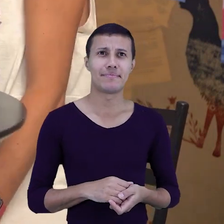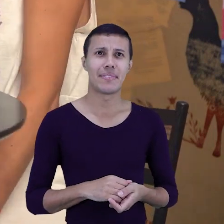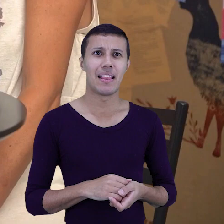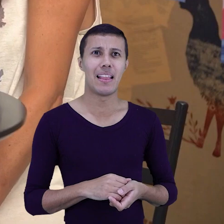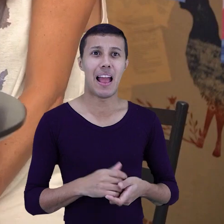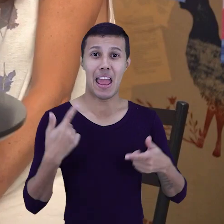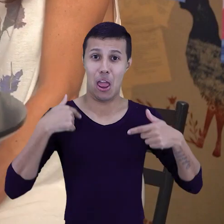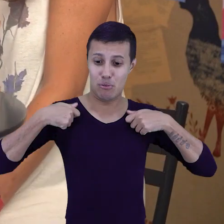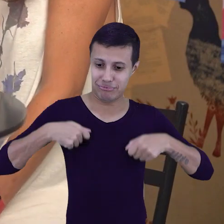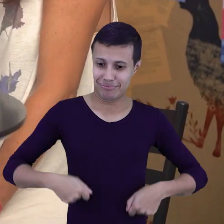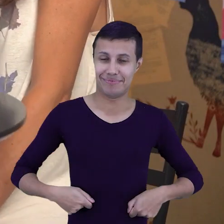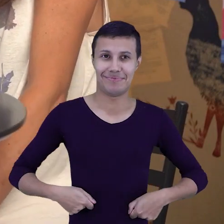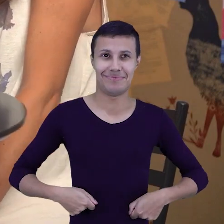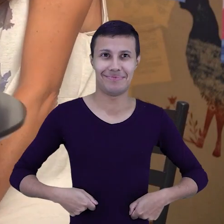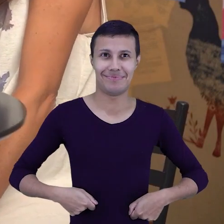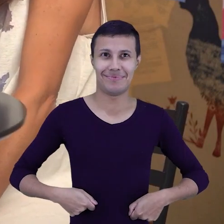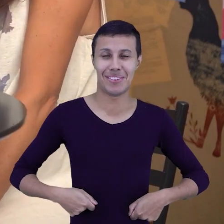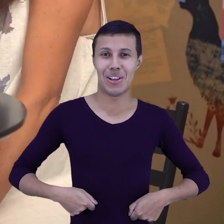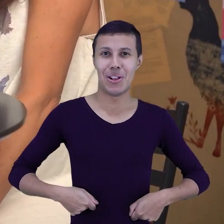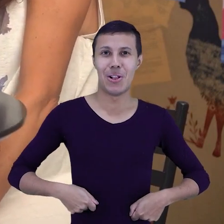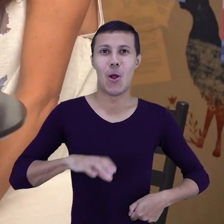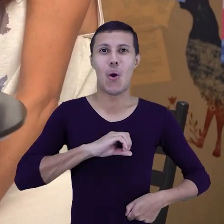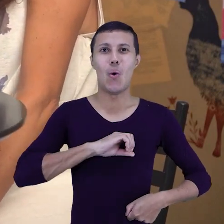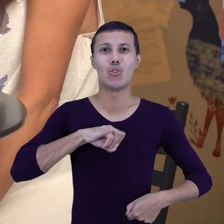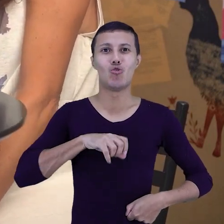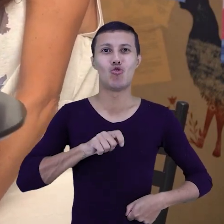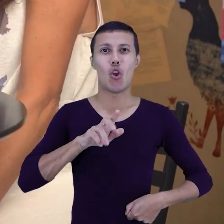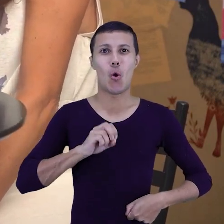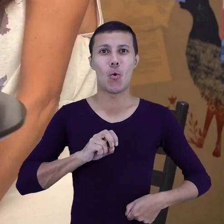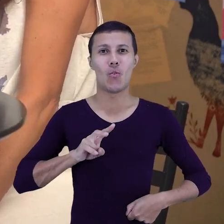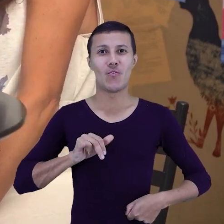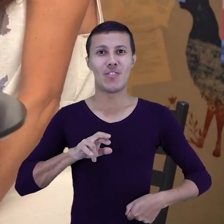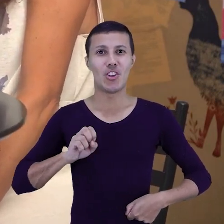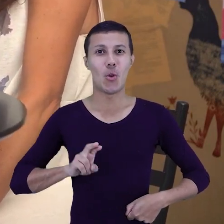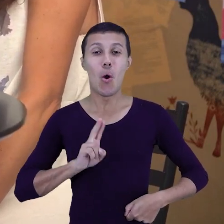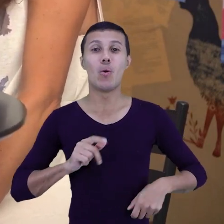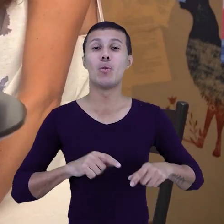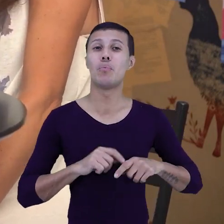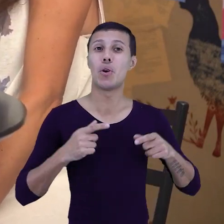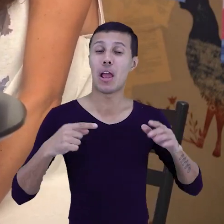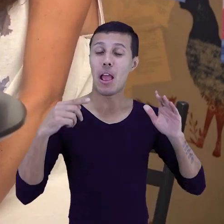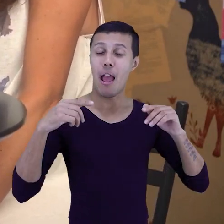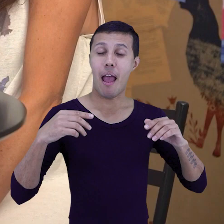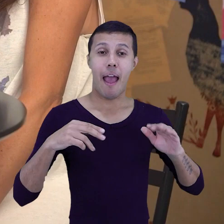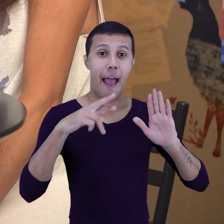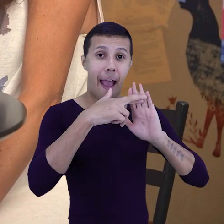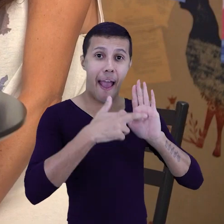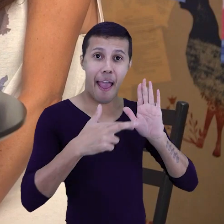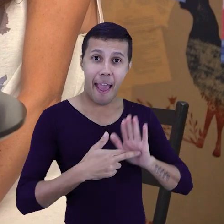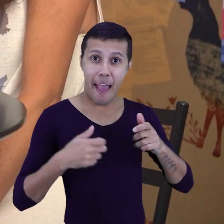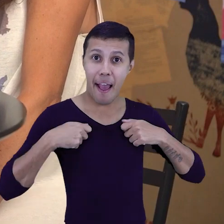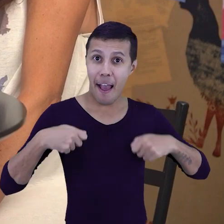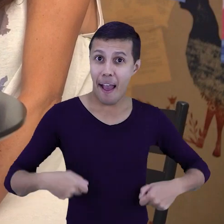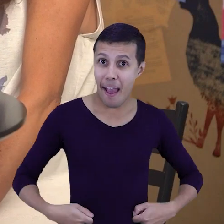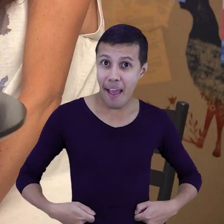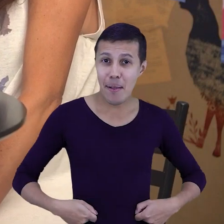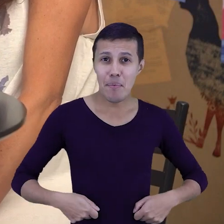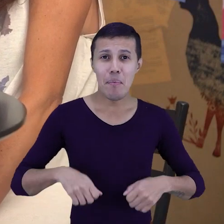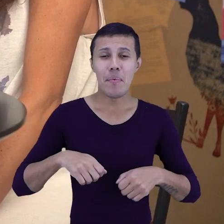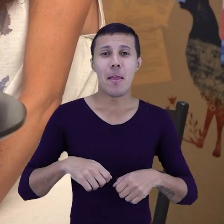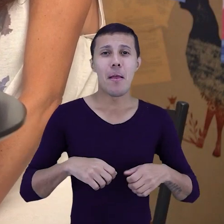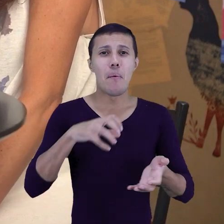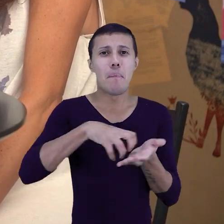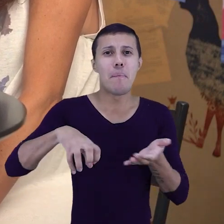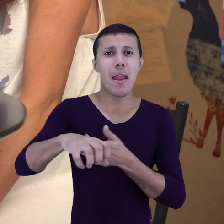E aí eu vim vestida com ela porque justamente a gente quebra o protocolo, sabe, da vestimenta do mercado